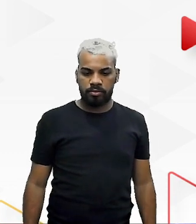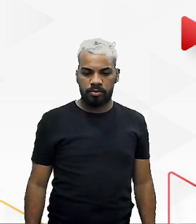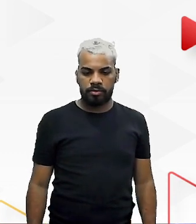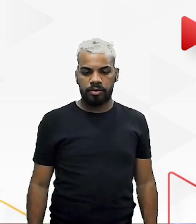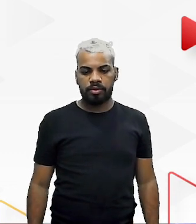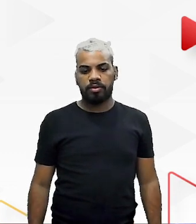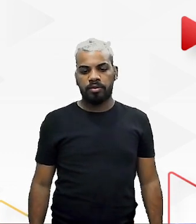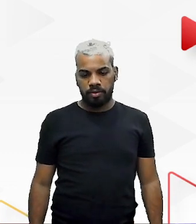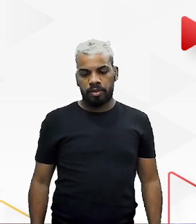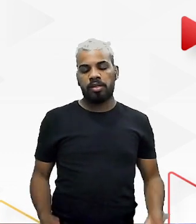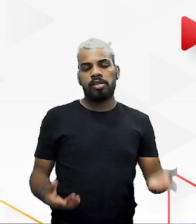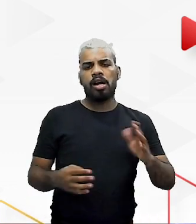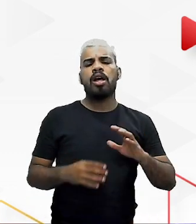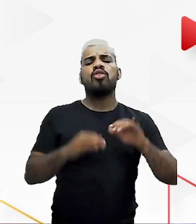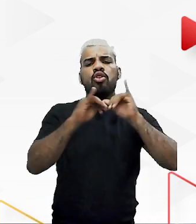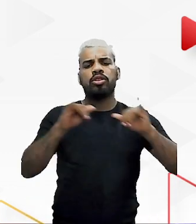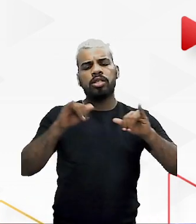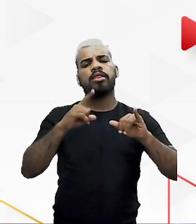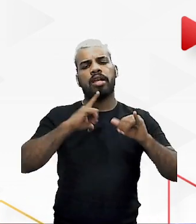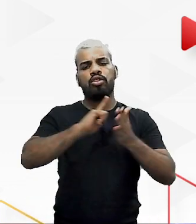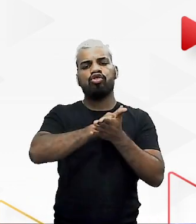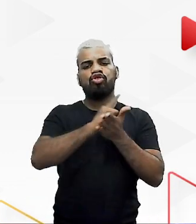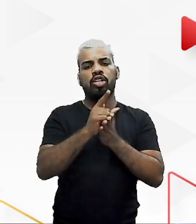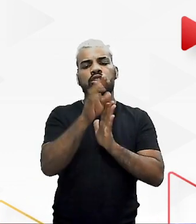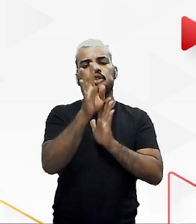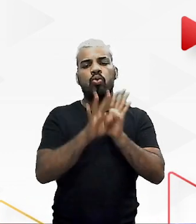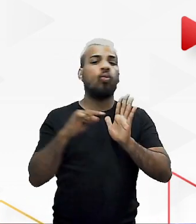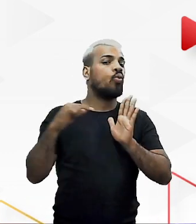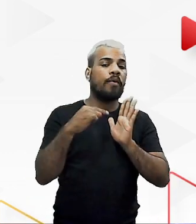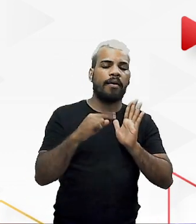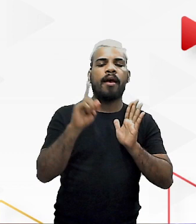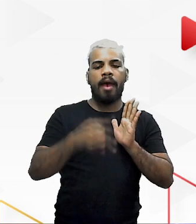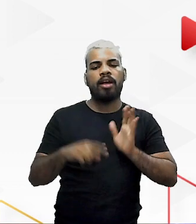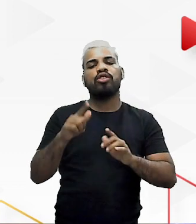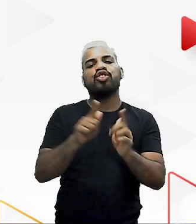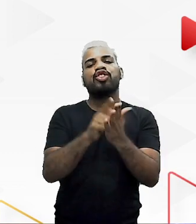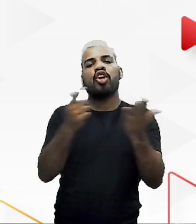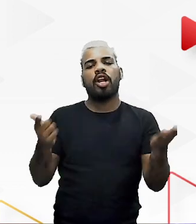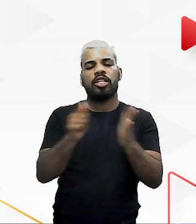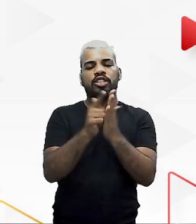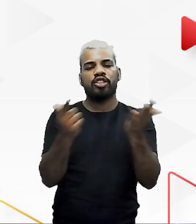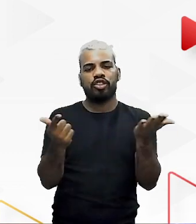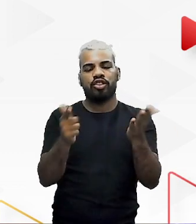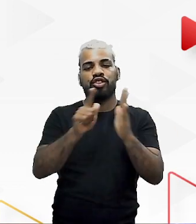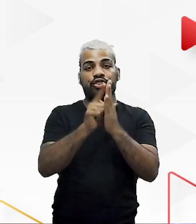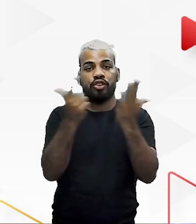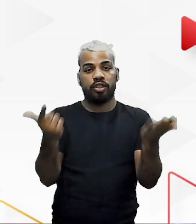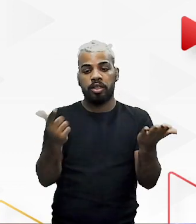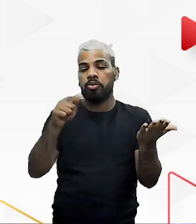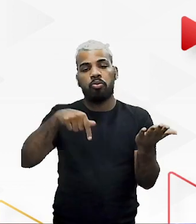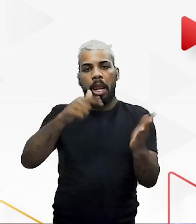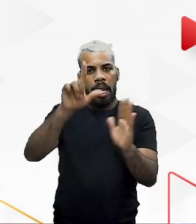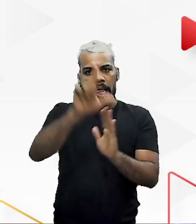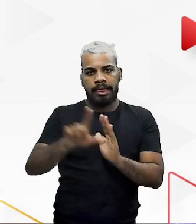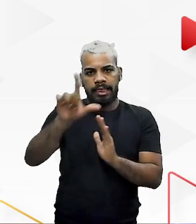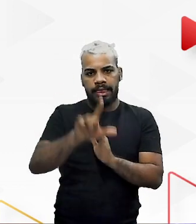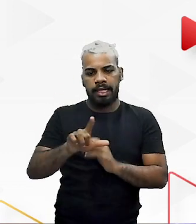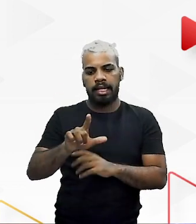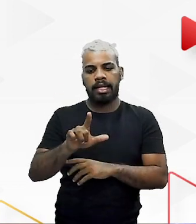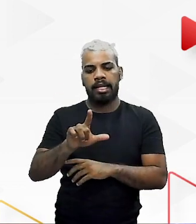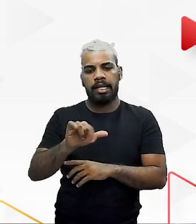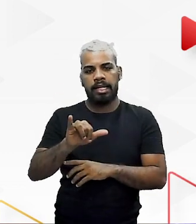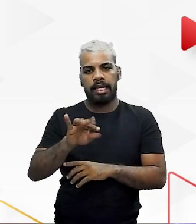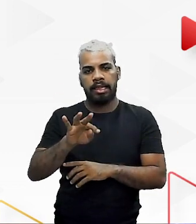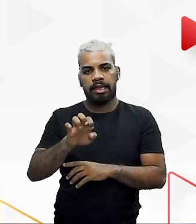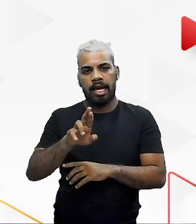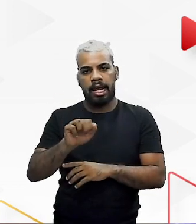de cunho jornalístico, não literário. Por que não literário? Porque ele usa